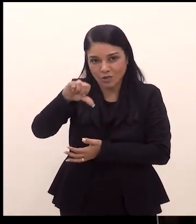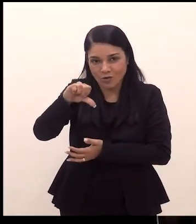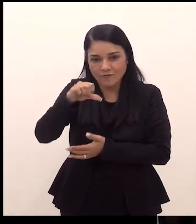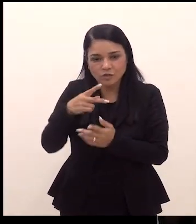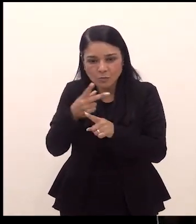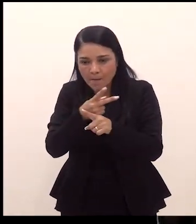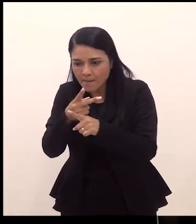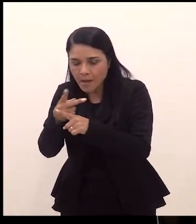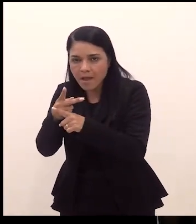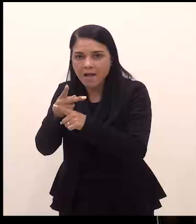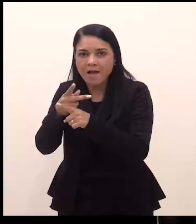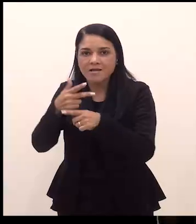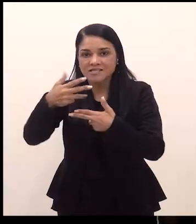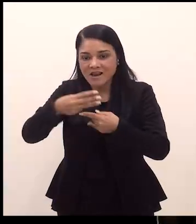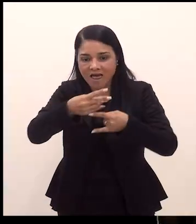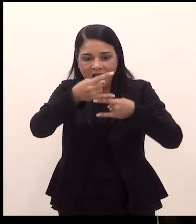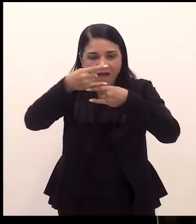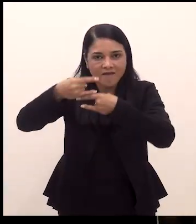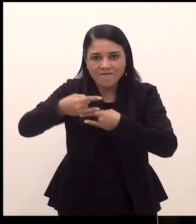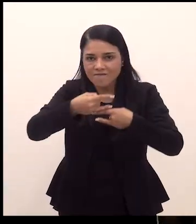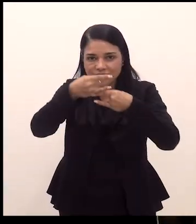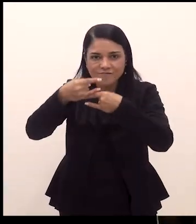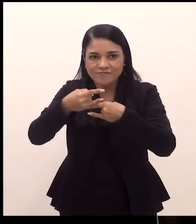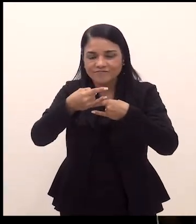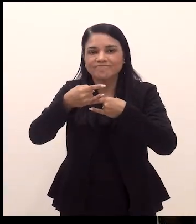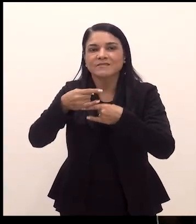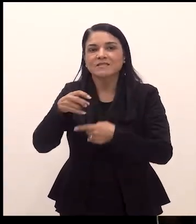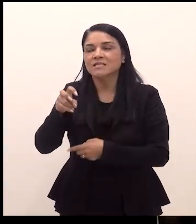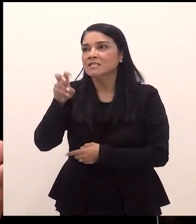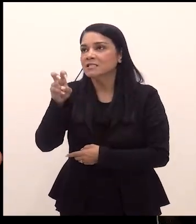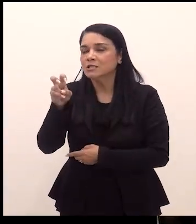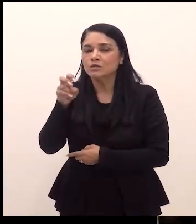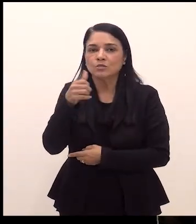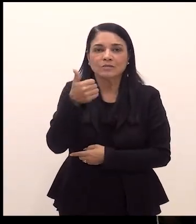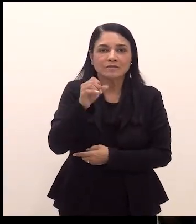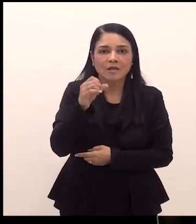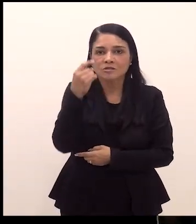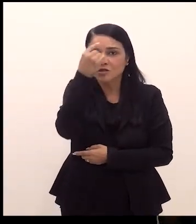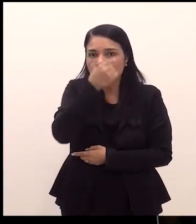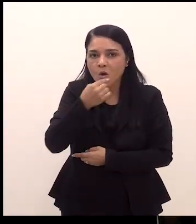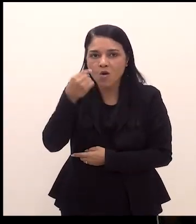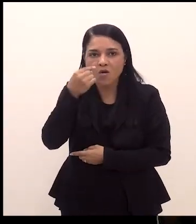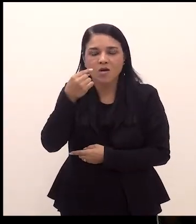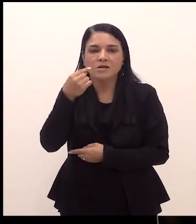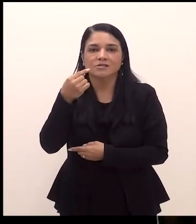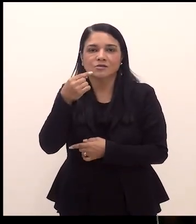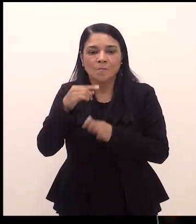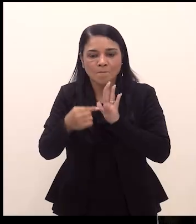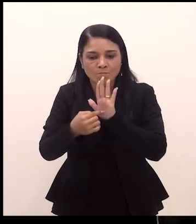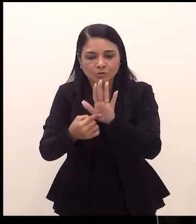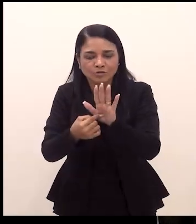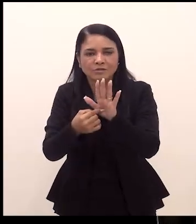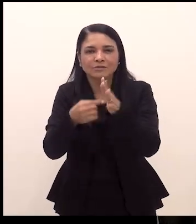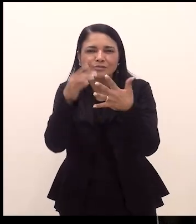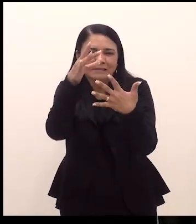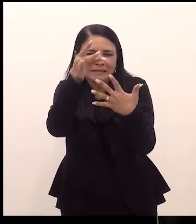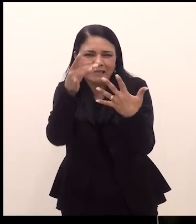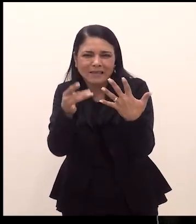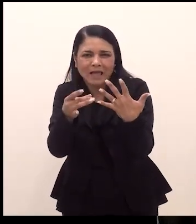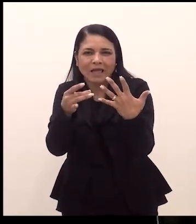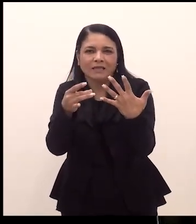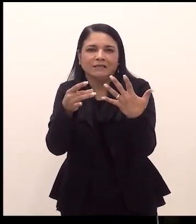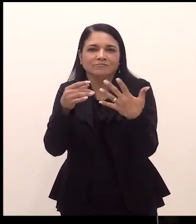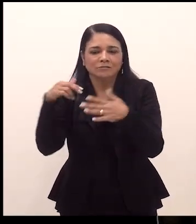da segunda-feira, a gente começou a buscar as lives, né? Tinha lives de 5, 10 horas de duração que mostravam todo o detalhe das